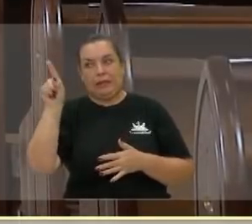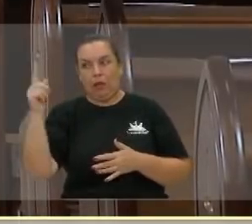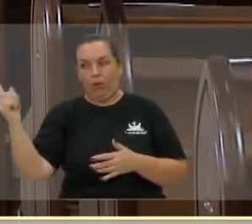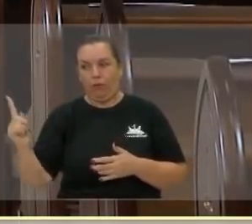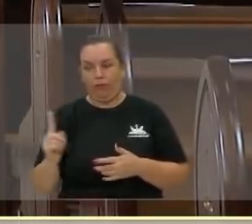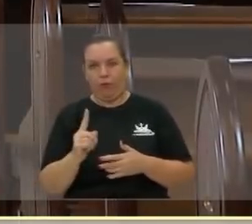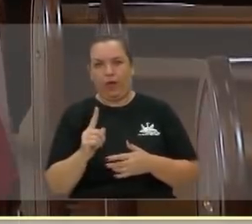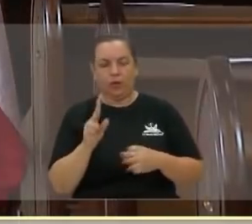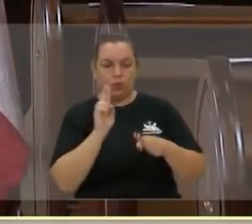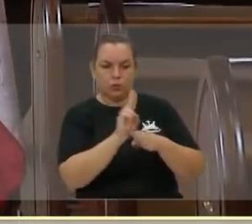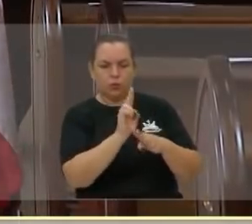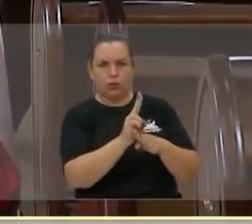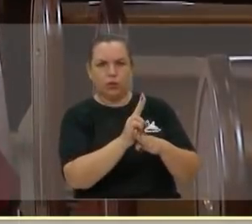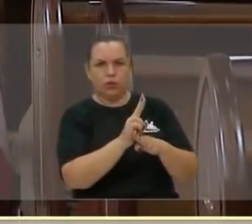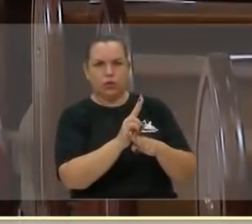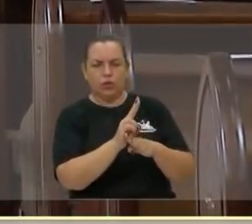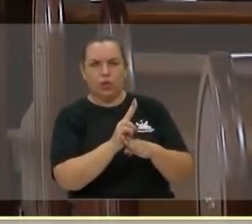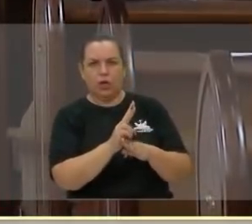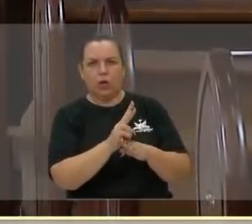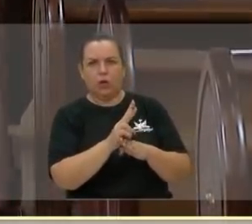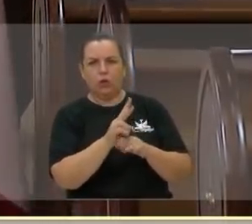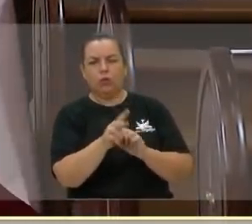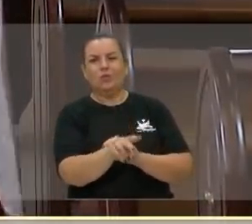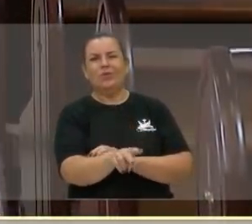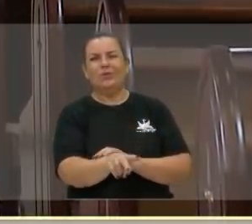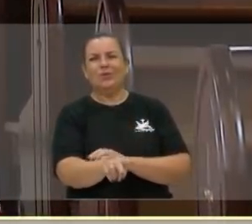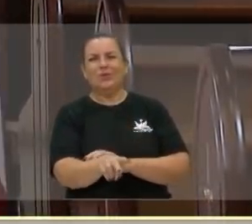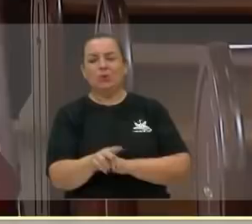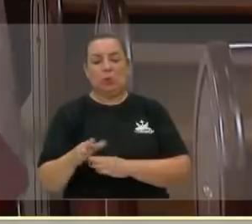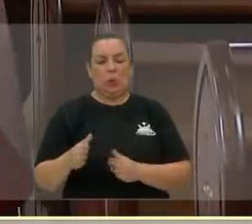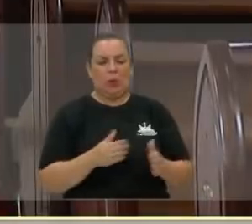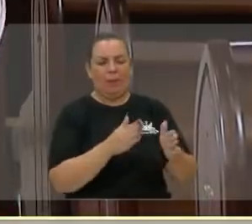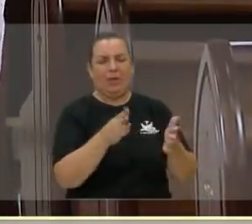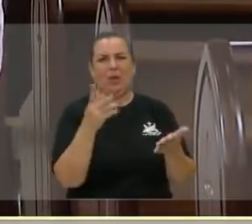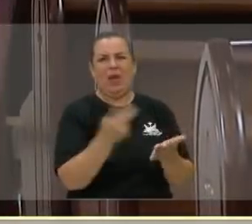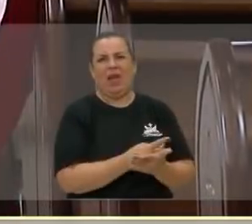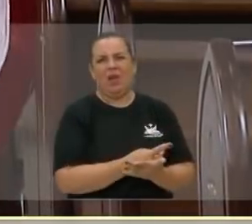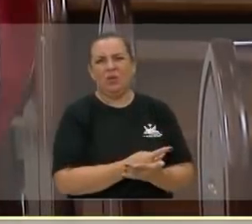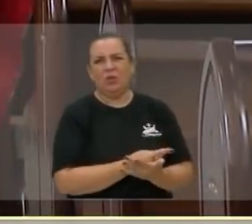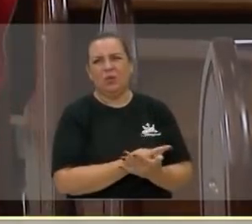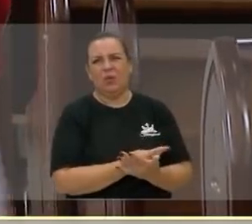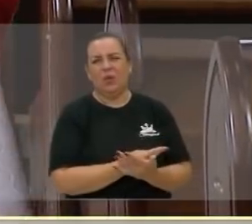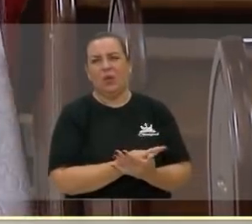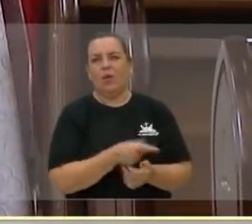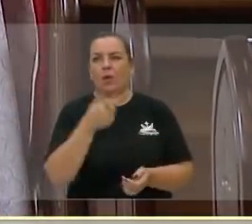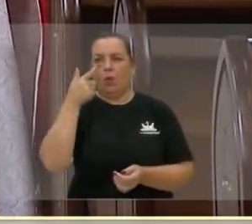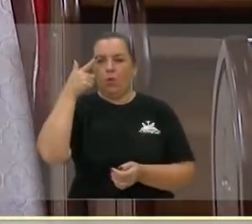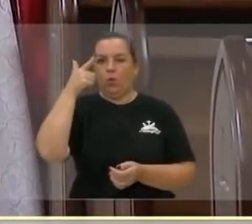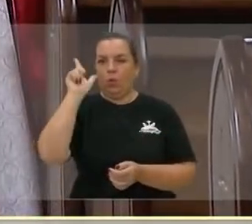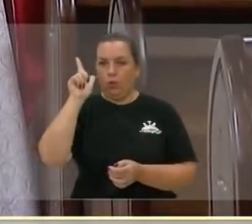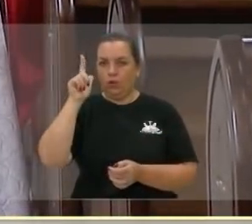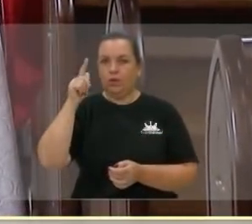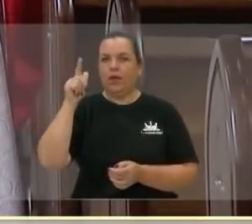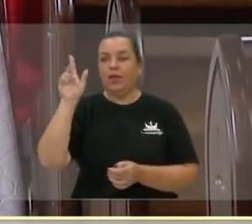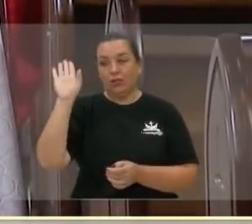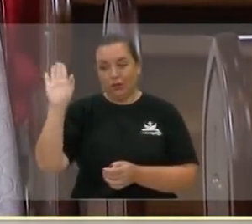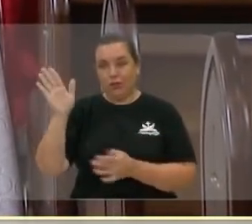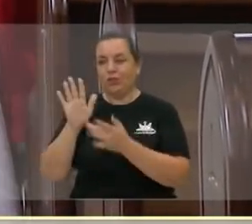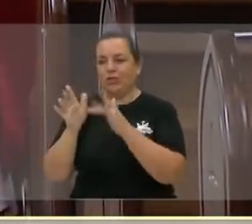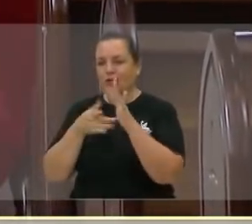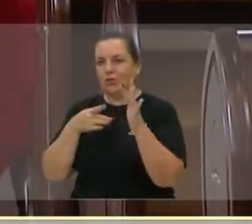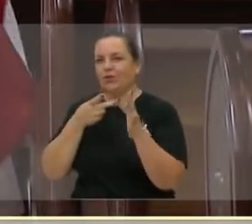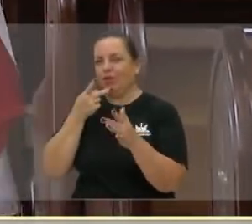nos defender do caminho equivocado. Ontem, eu sou o caminho, a verdade e a